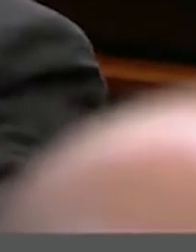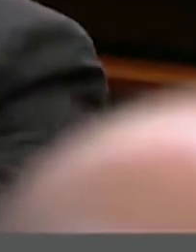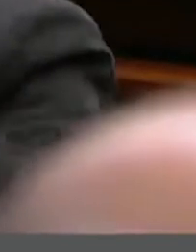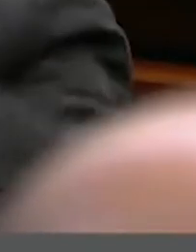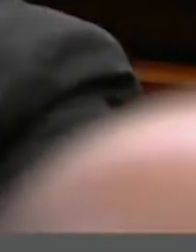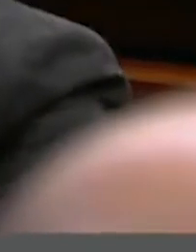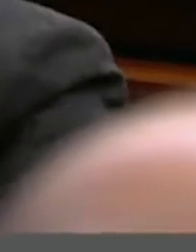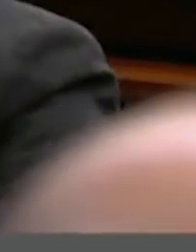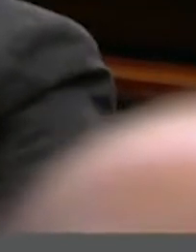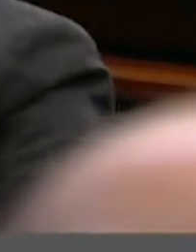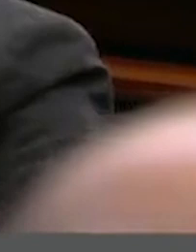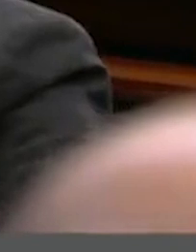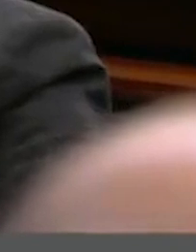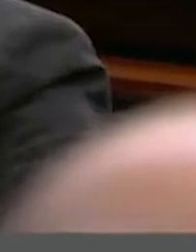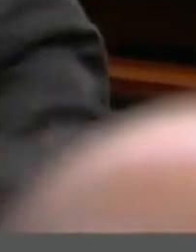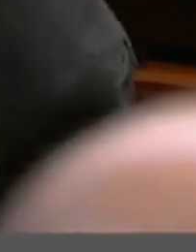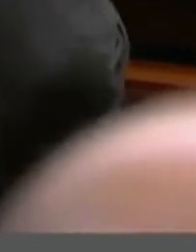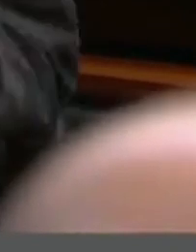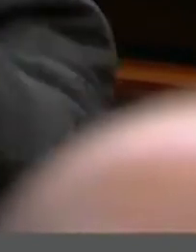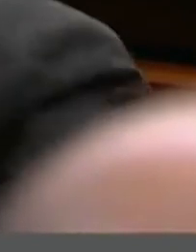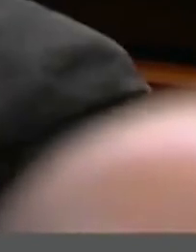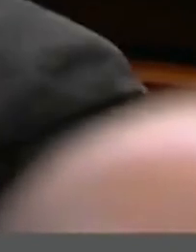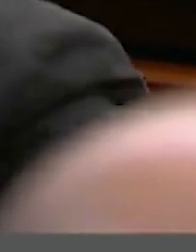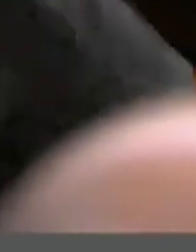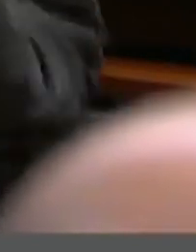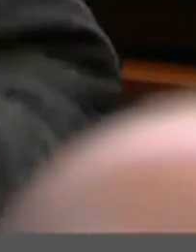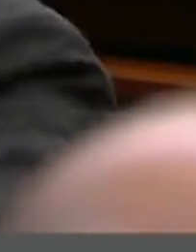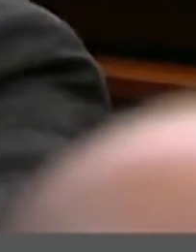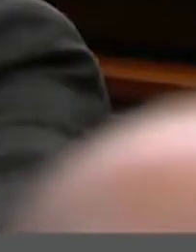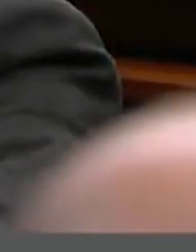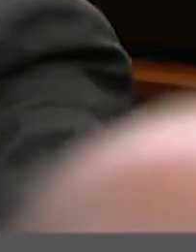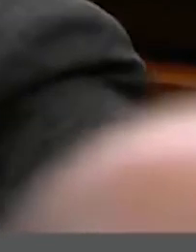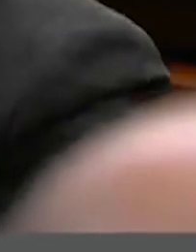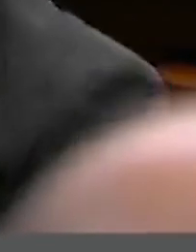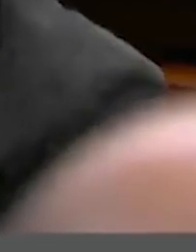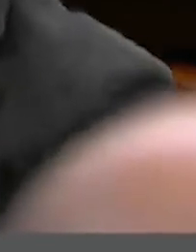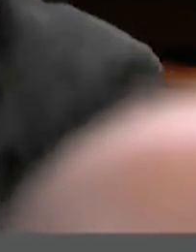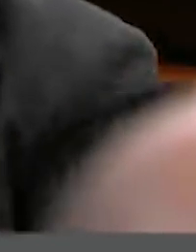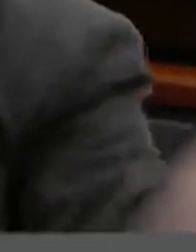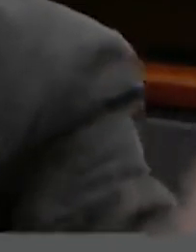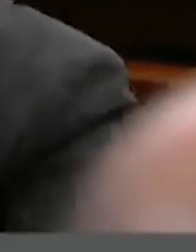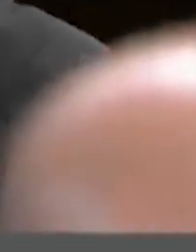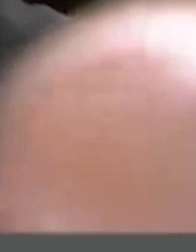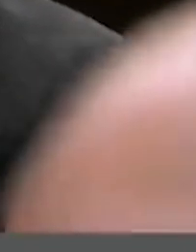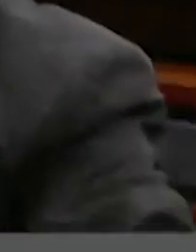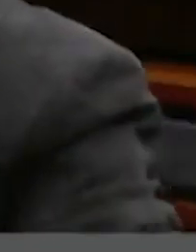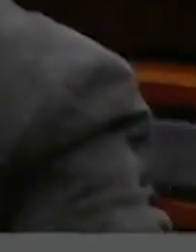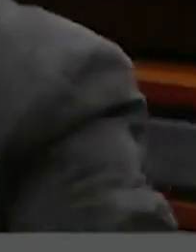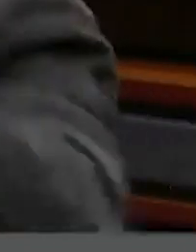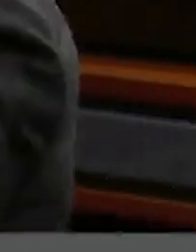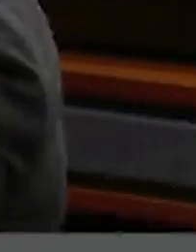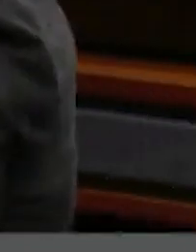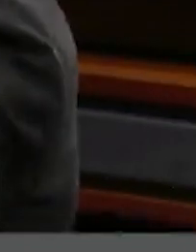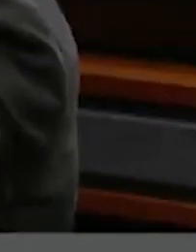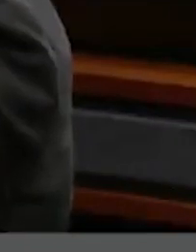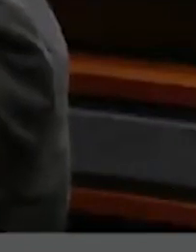obrigar um professor que tem 10, 12, às vezes 15 aulas num dia,